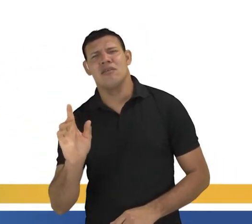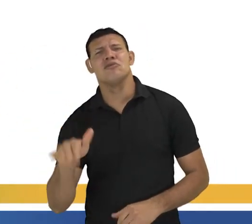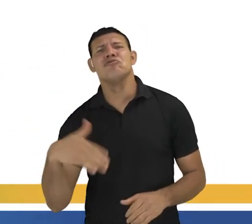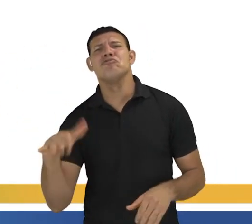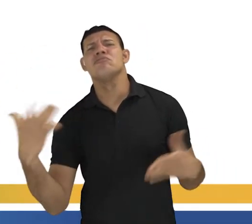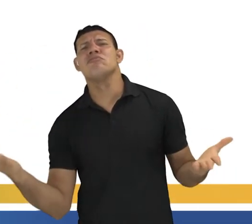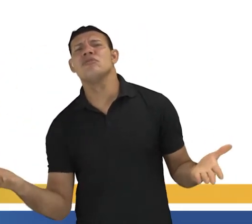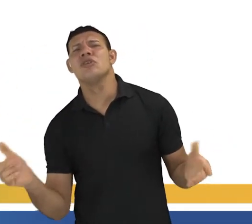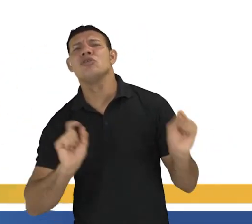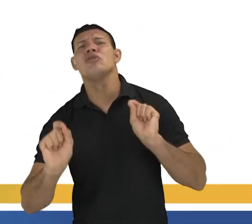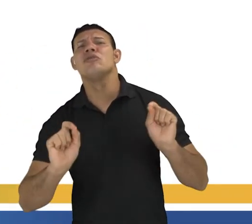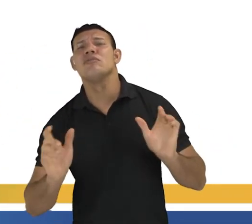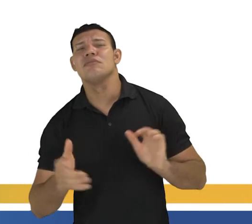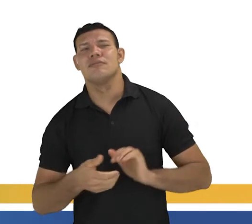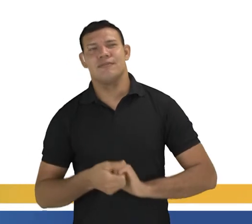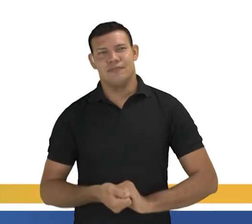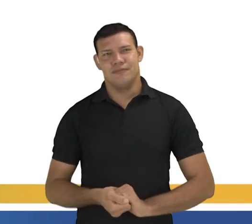Ok?